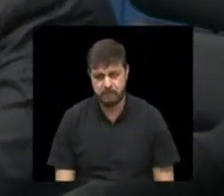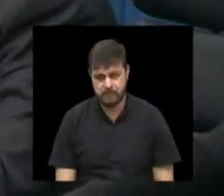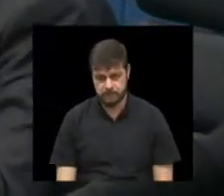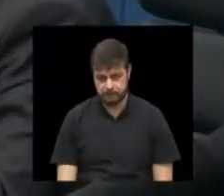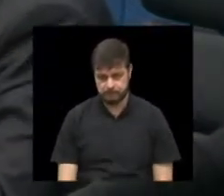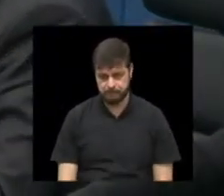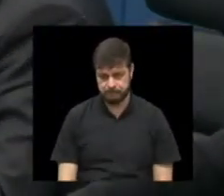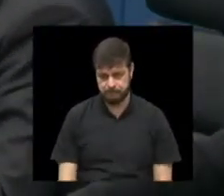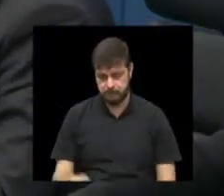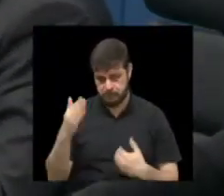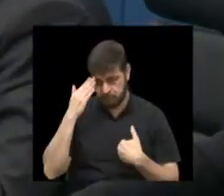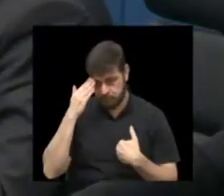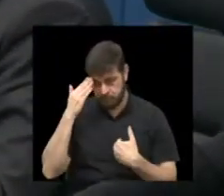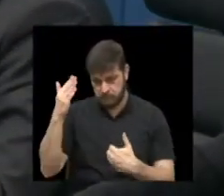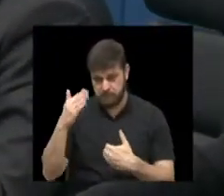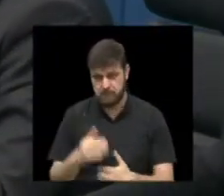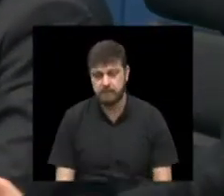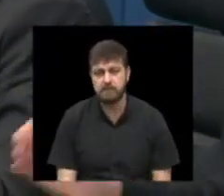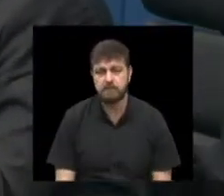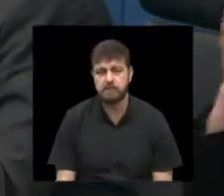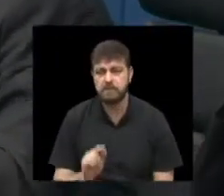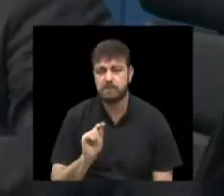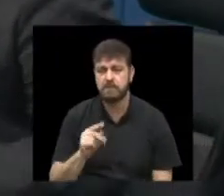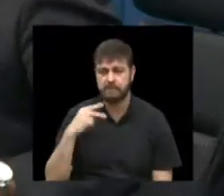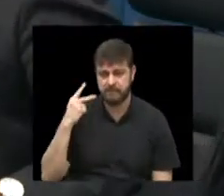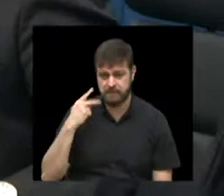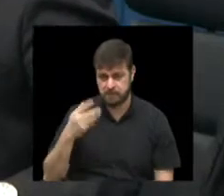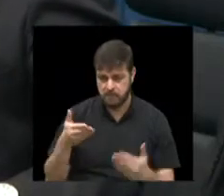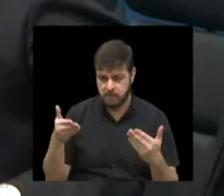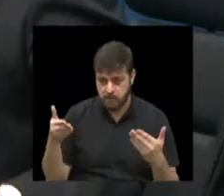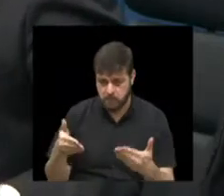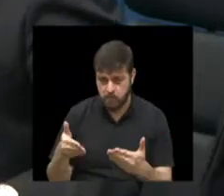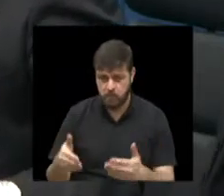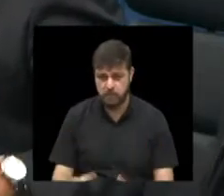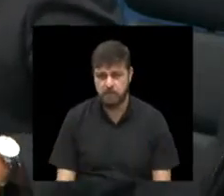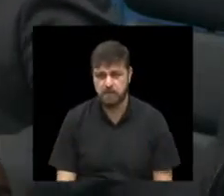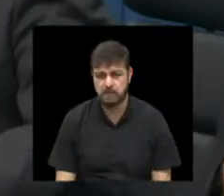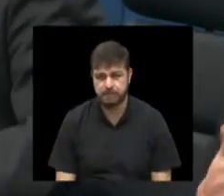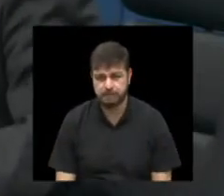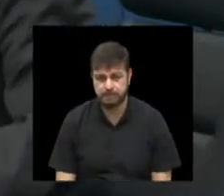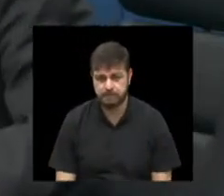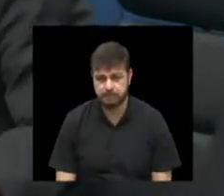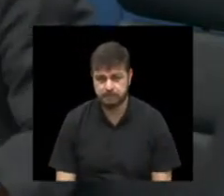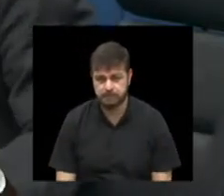Obrigado, vereador. O próximo vereador inscrito,